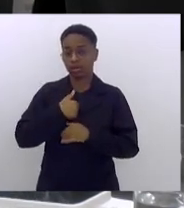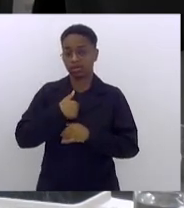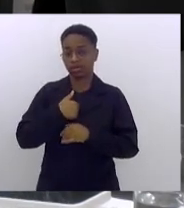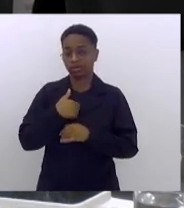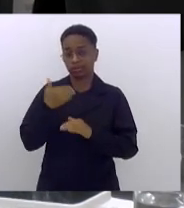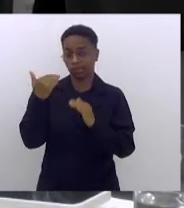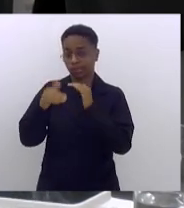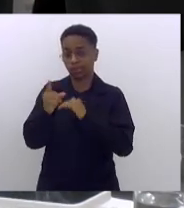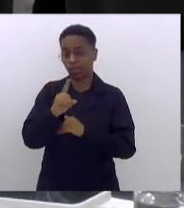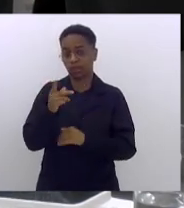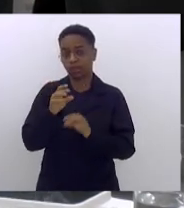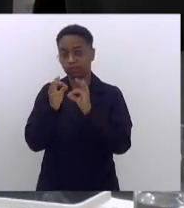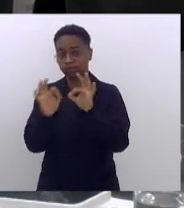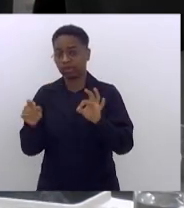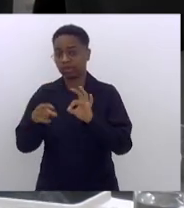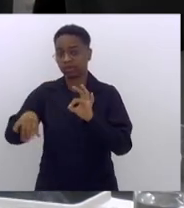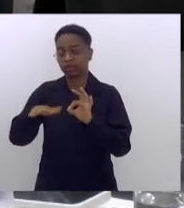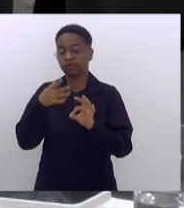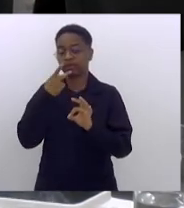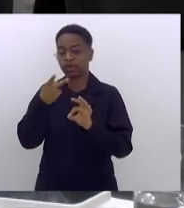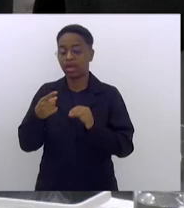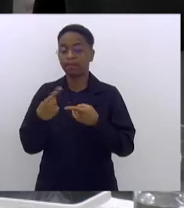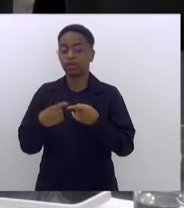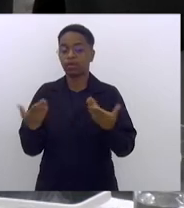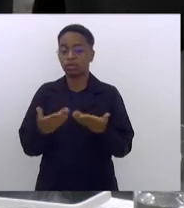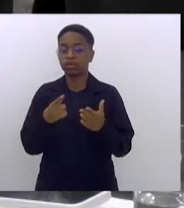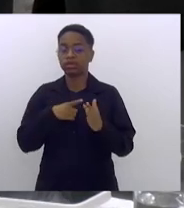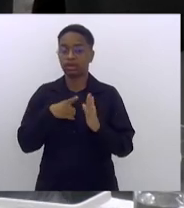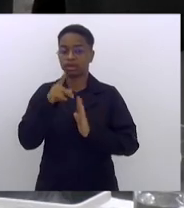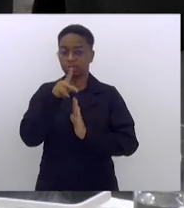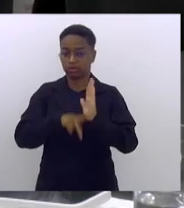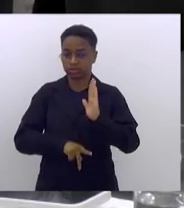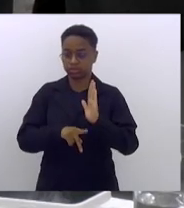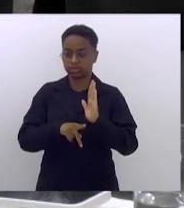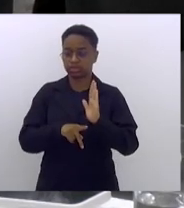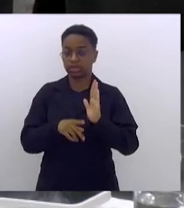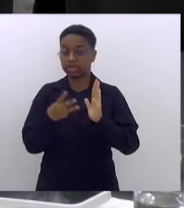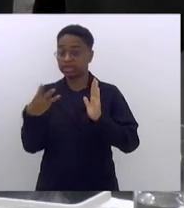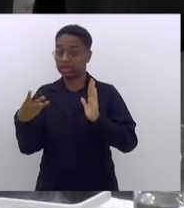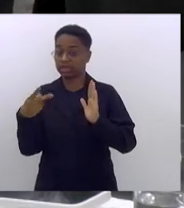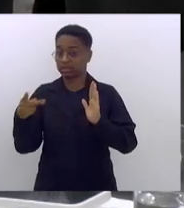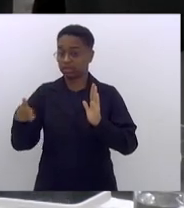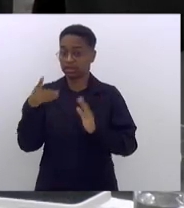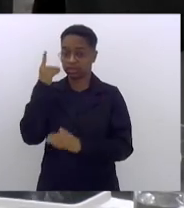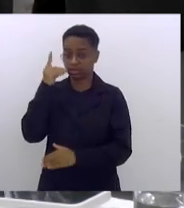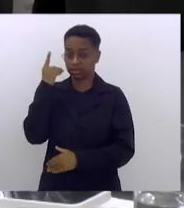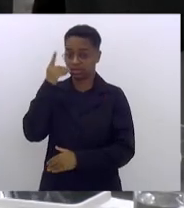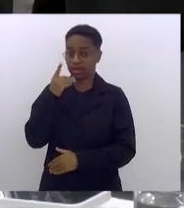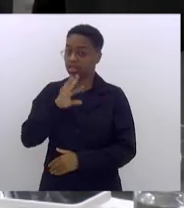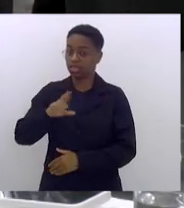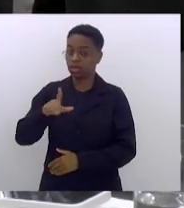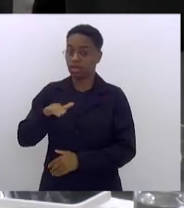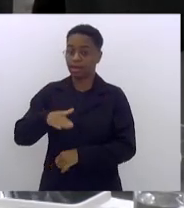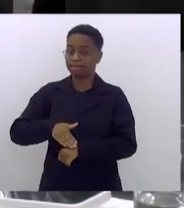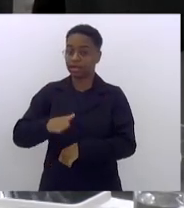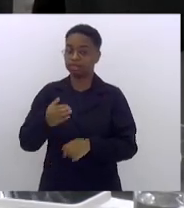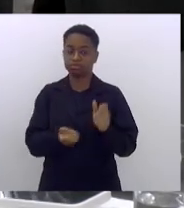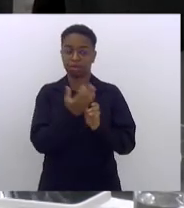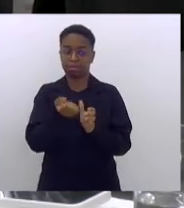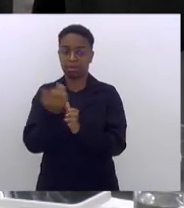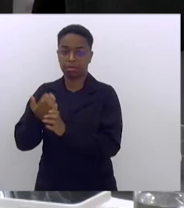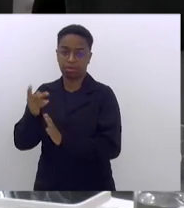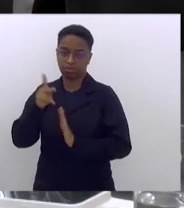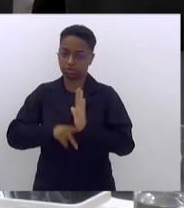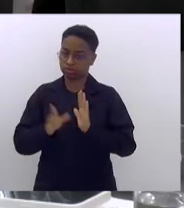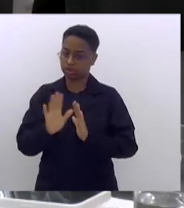afirmação. Hoje, por exemplo, há na pauta três projetos da deputada Renata Souza, que não é a deputada mais produtiva da bancada dela,